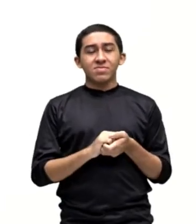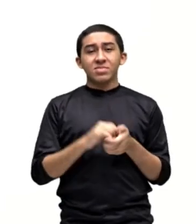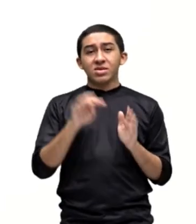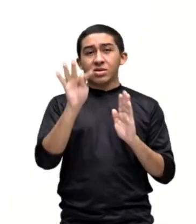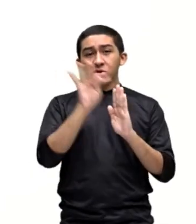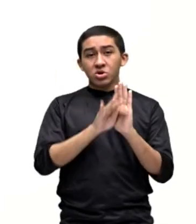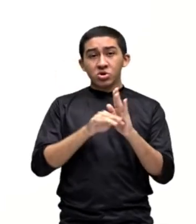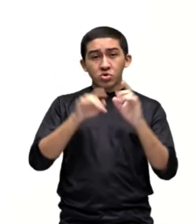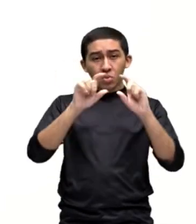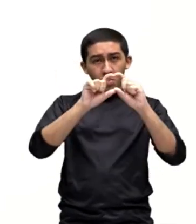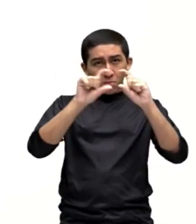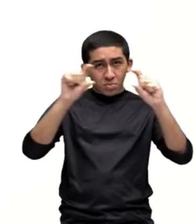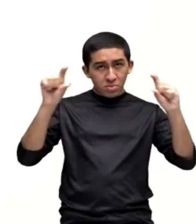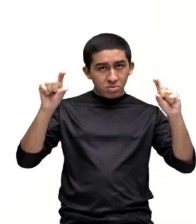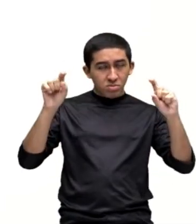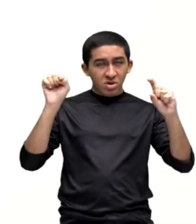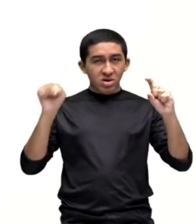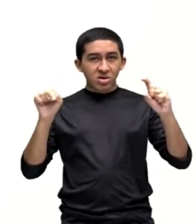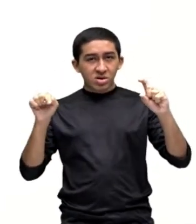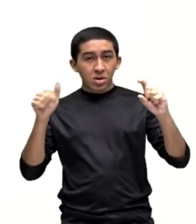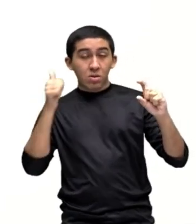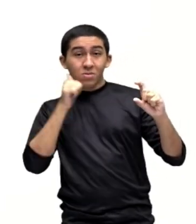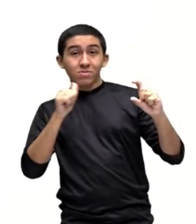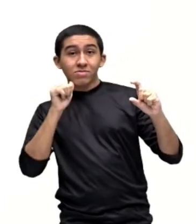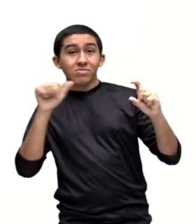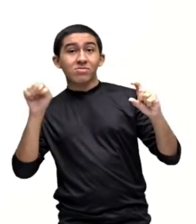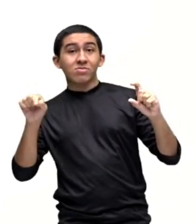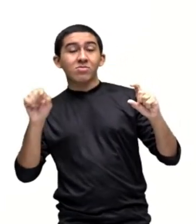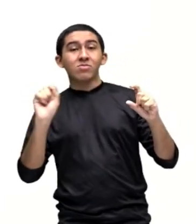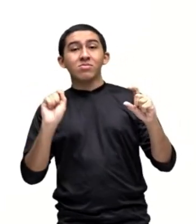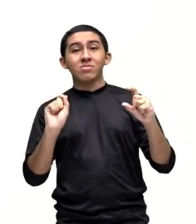chamando essa Dona Inácia de